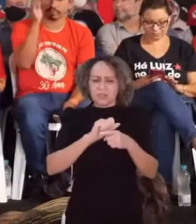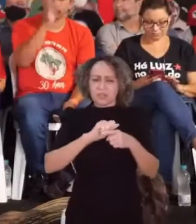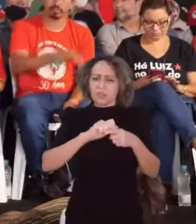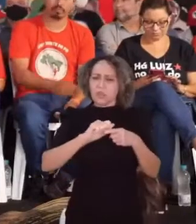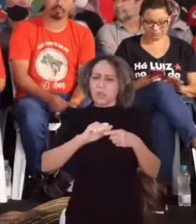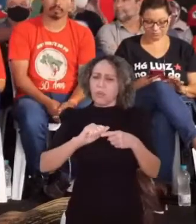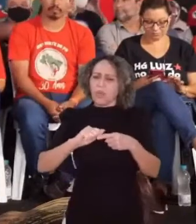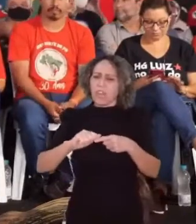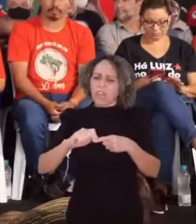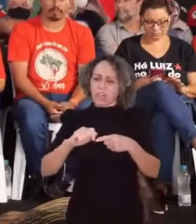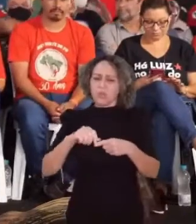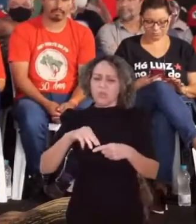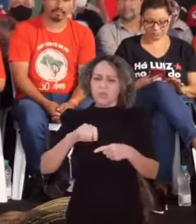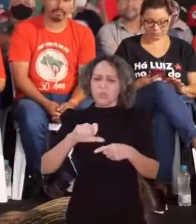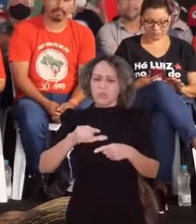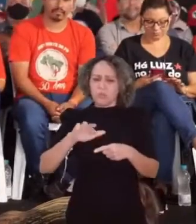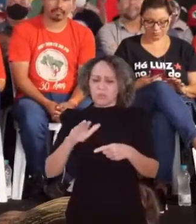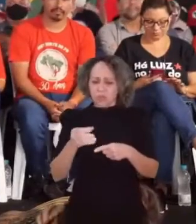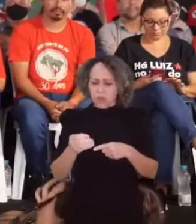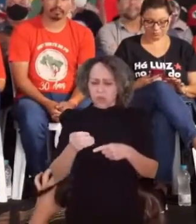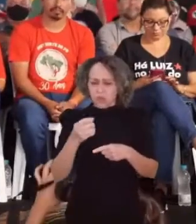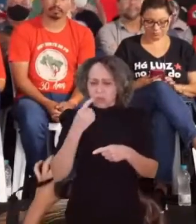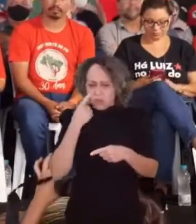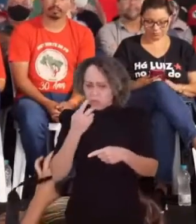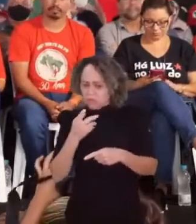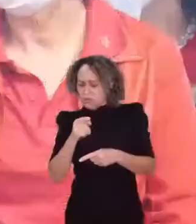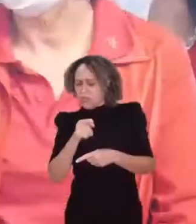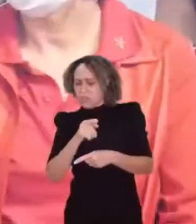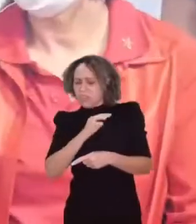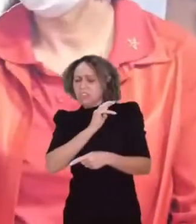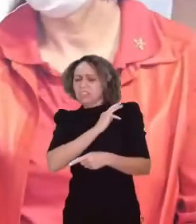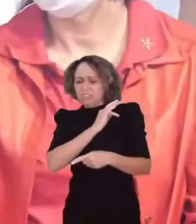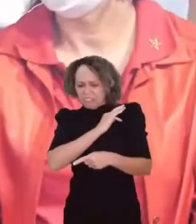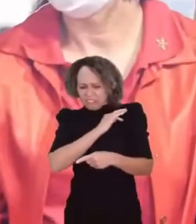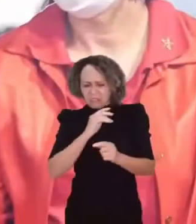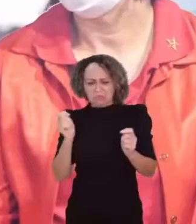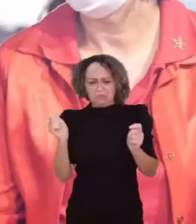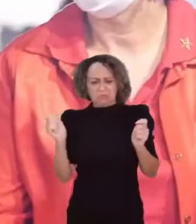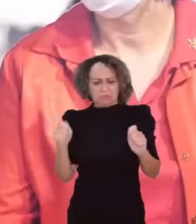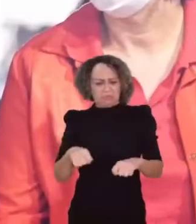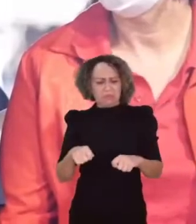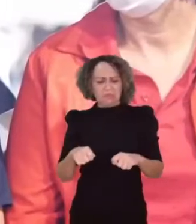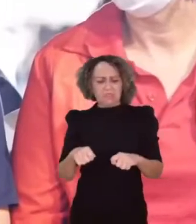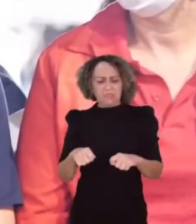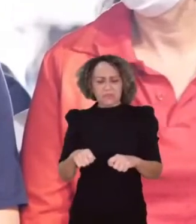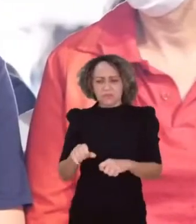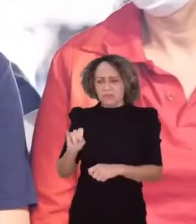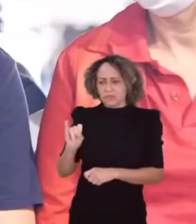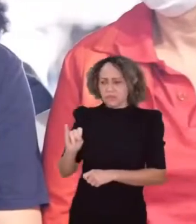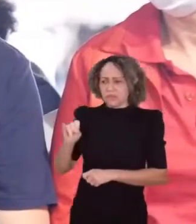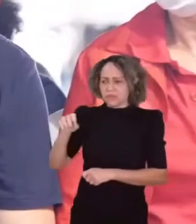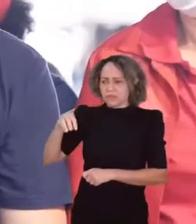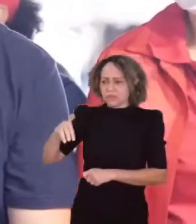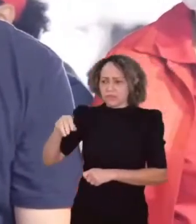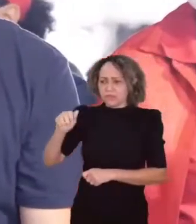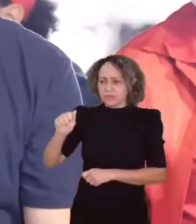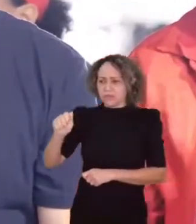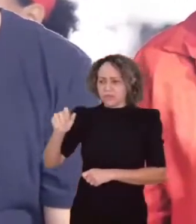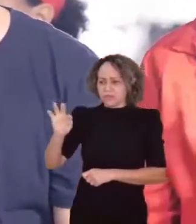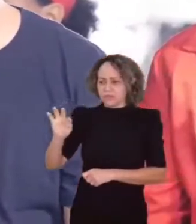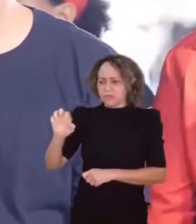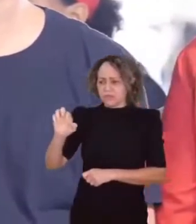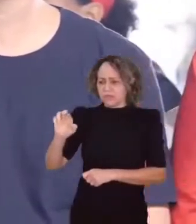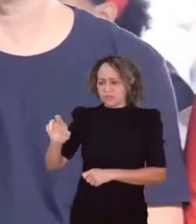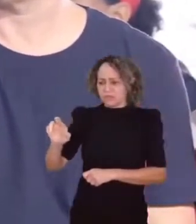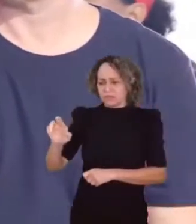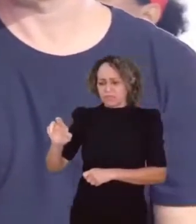capacidade. A Emater já não é mais tão essencial para esse processo, mas o governo do Estado